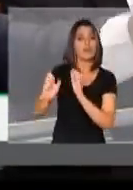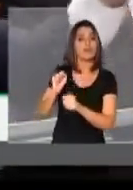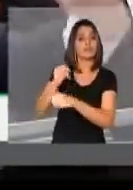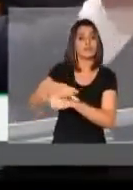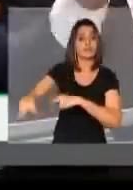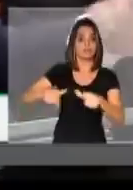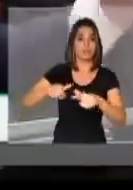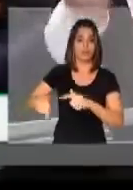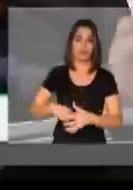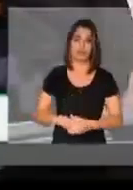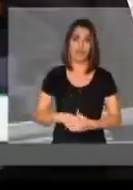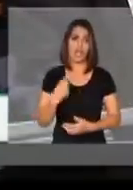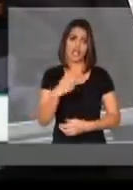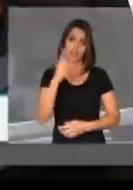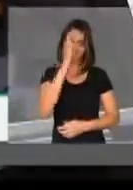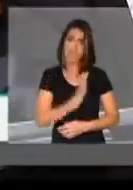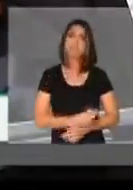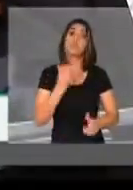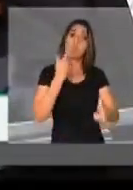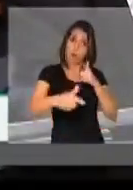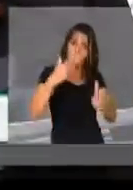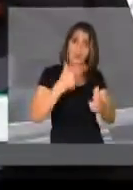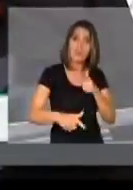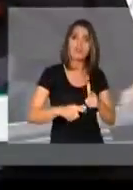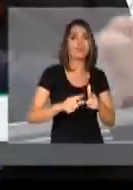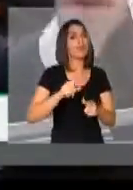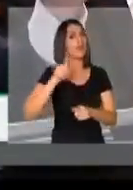um lugar que não tem o problema de desemprego que nós temos.